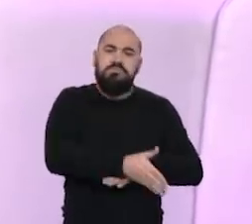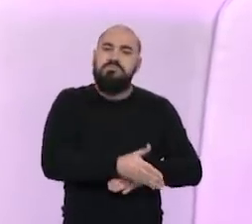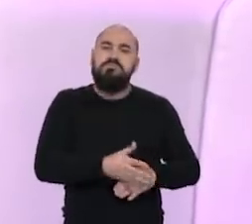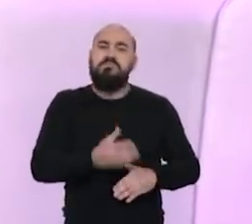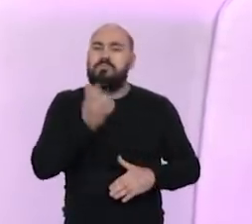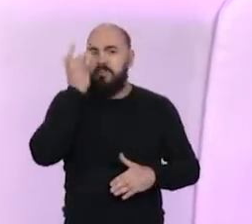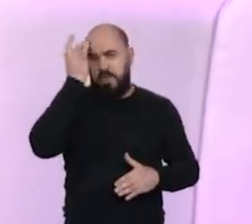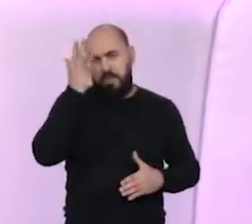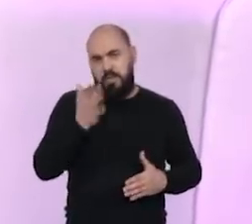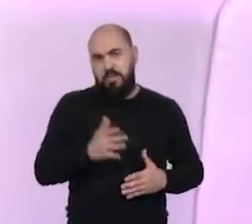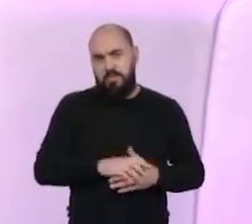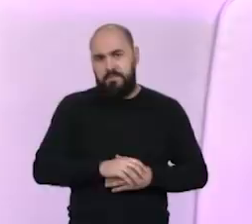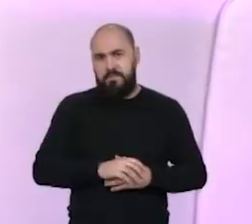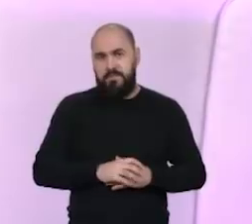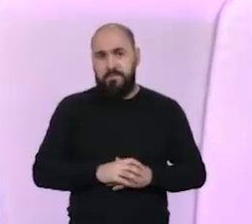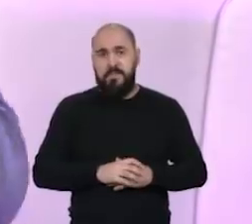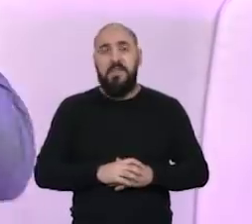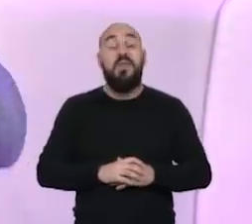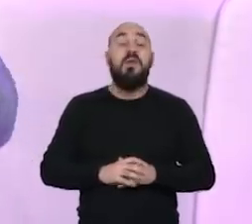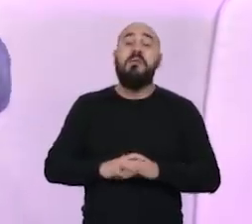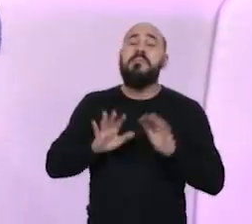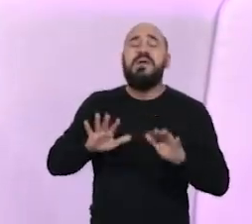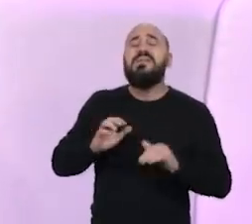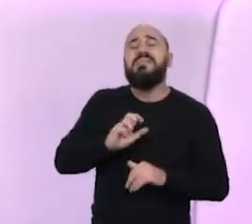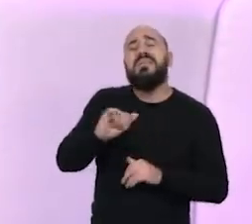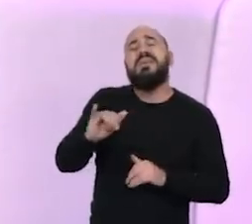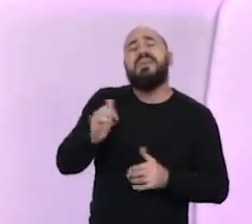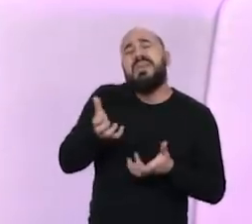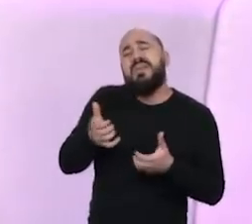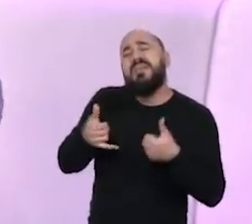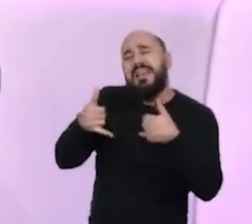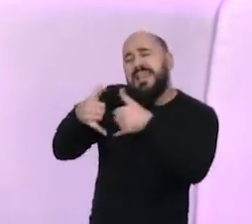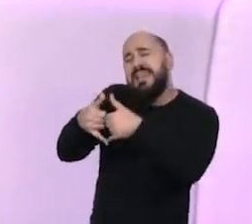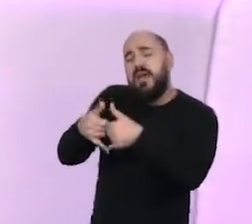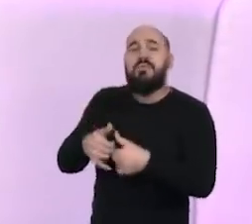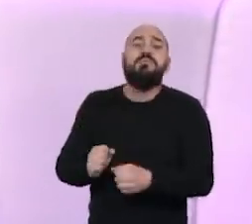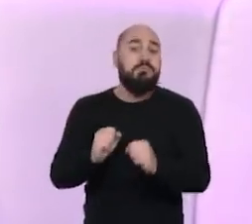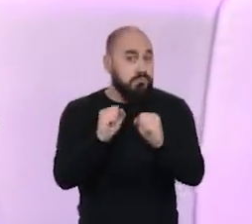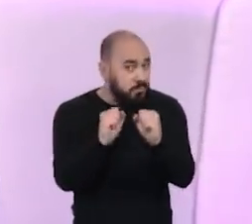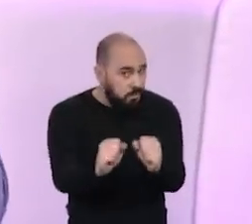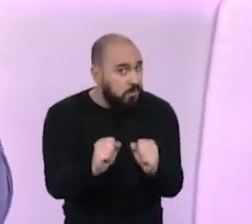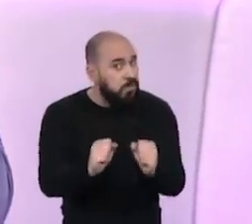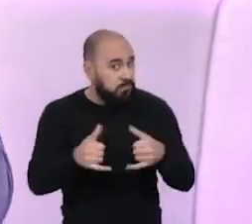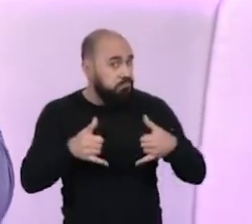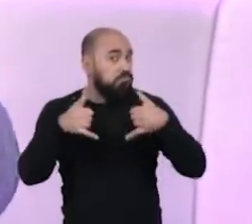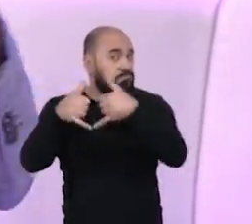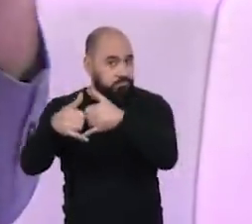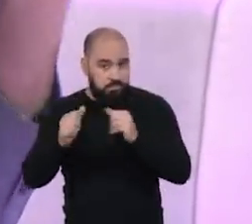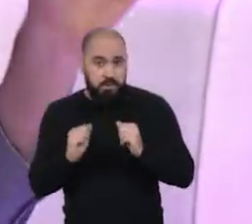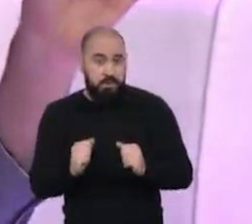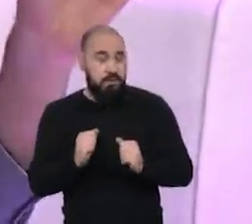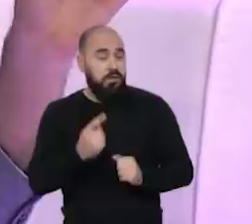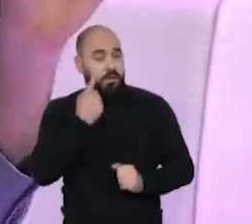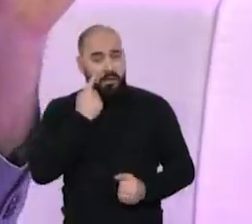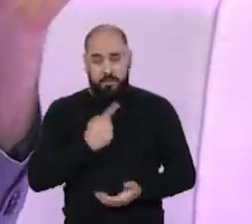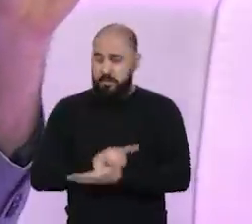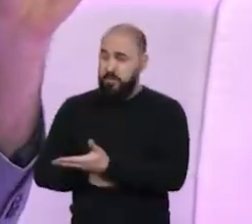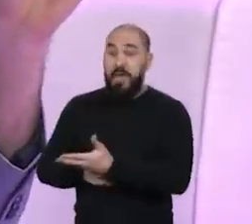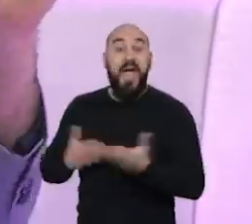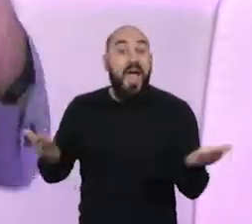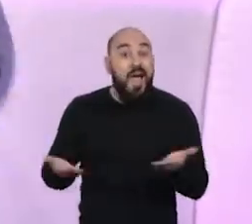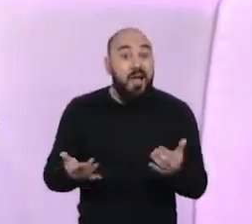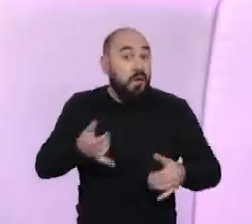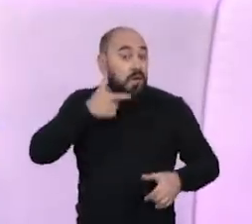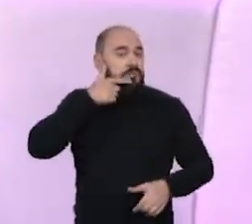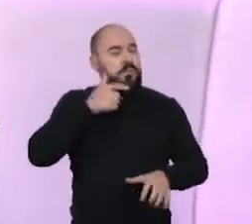e se eu quiser ligar para fazer o meu cadastro? Se você ligar agora, eu disse agora, nesse momento, o pessoal vai te atender. Qual o telefone,